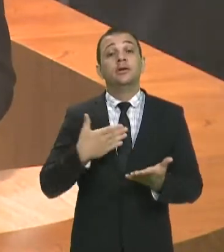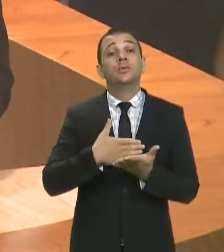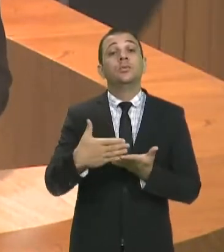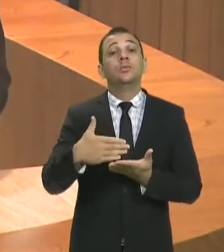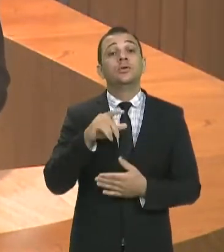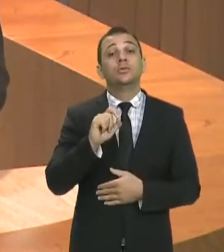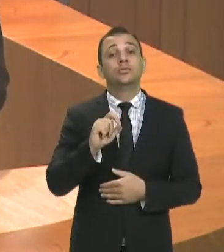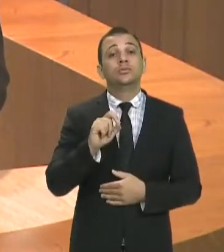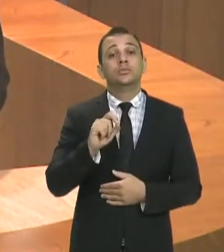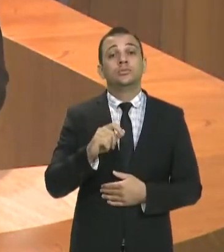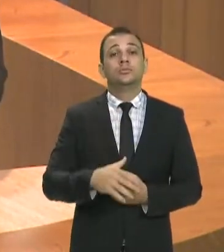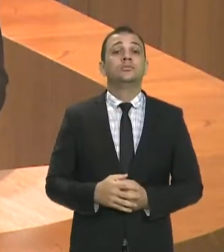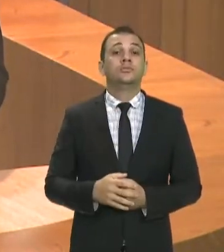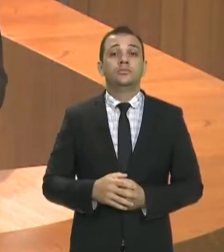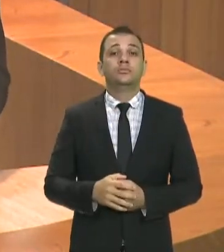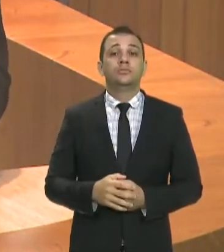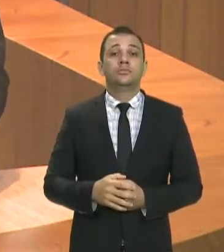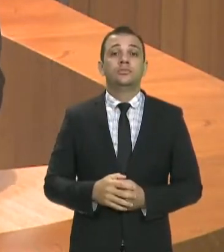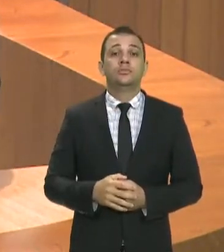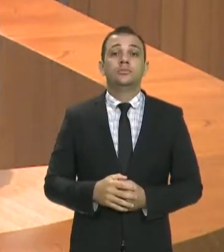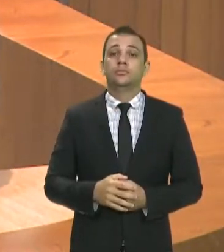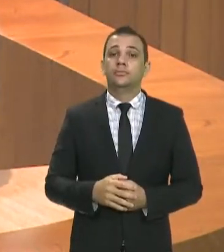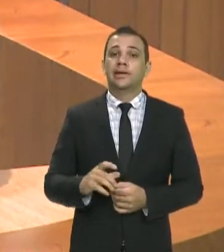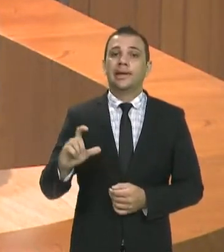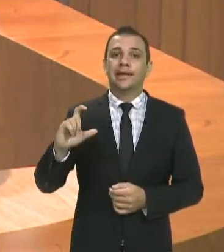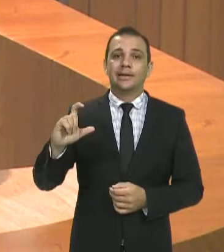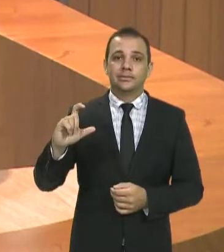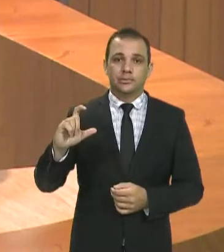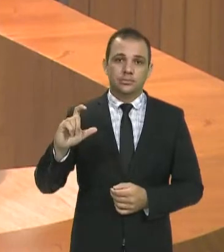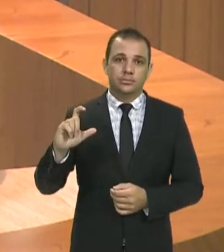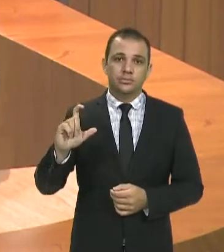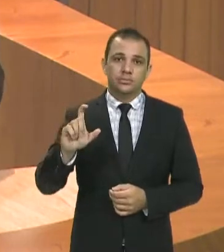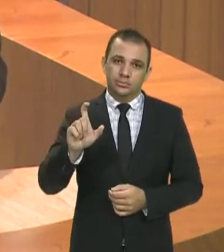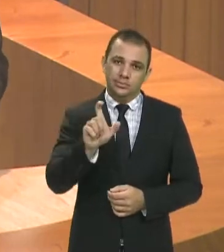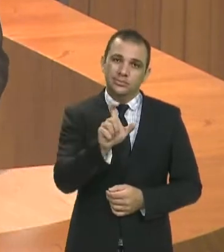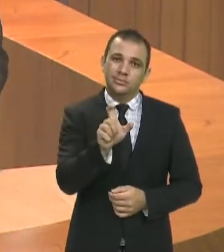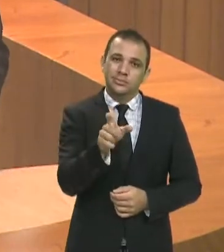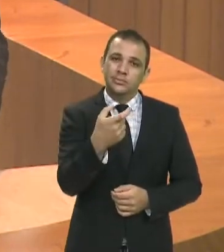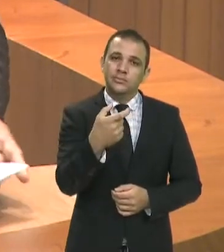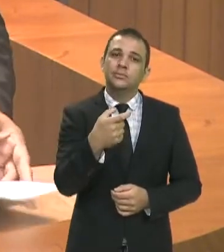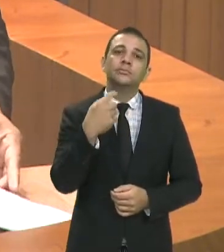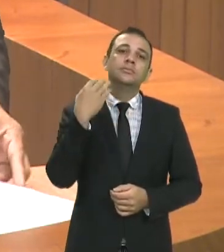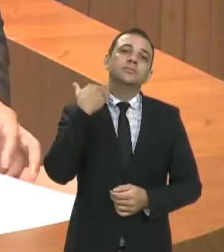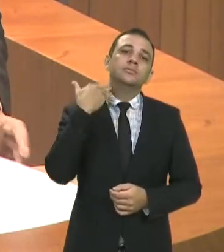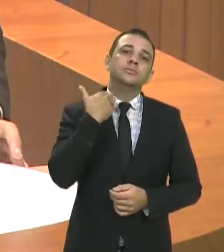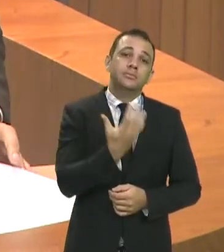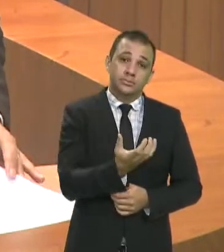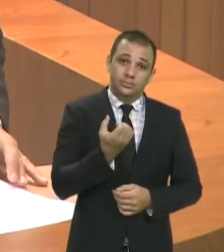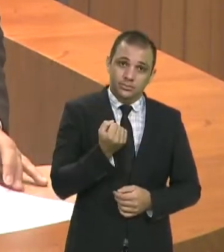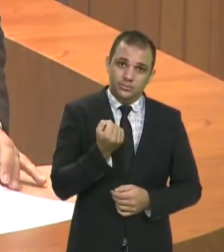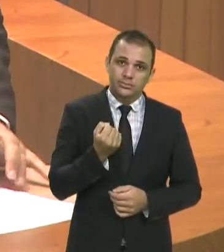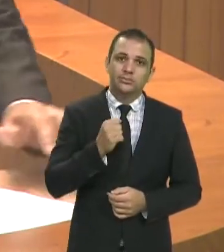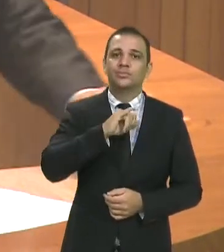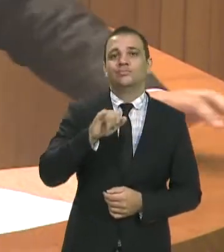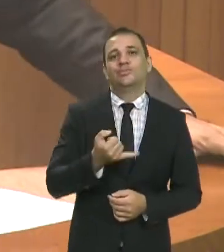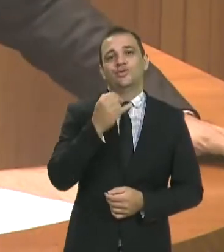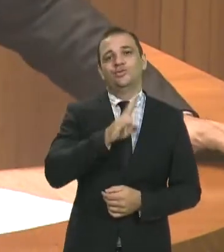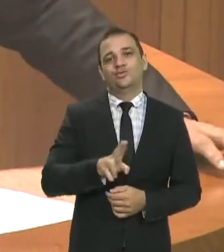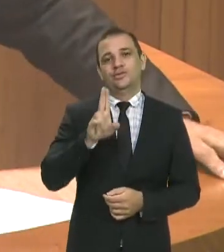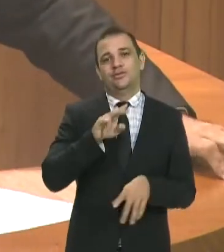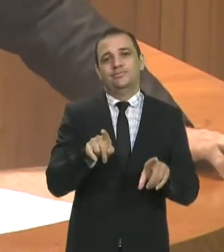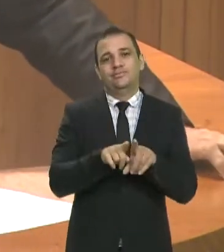utilizar os cartões de benefício dos idosos, inclusive contraindo